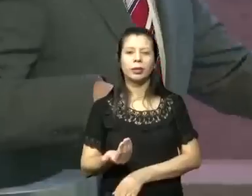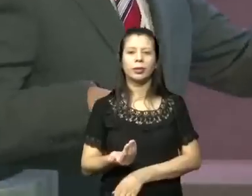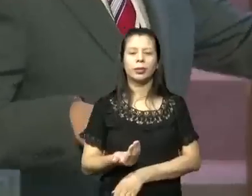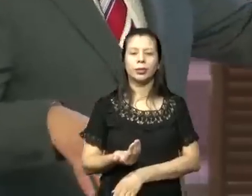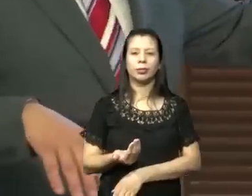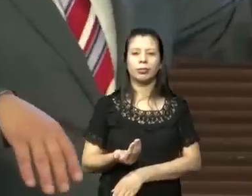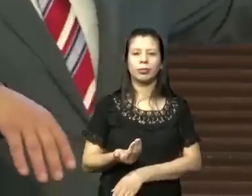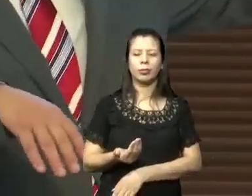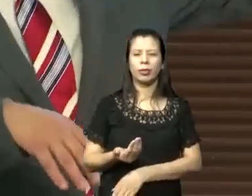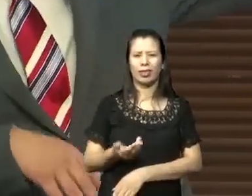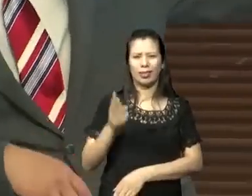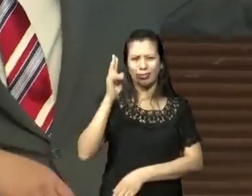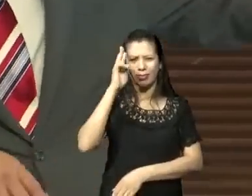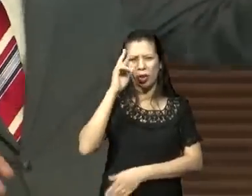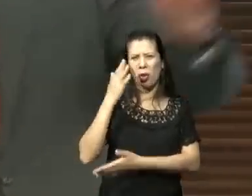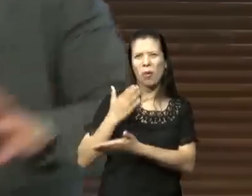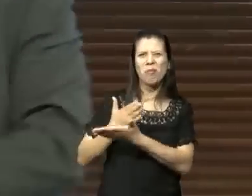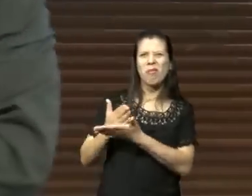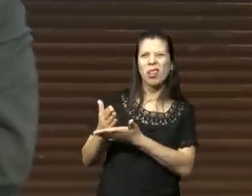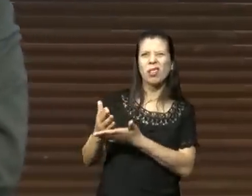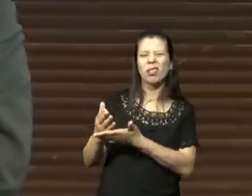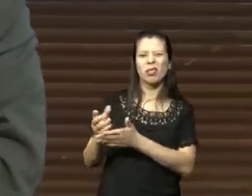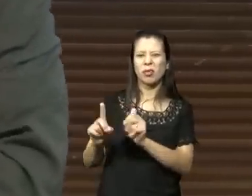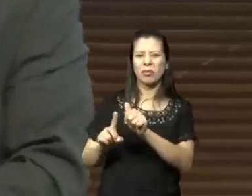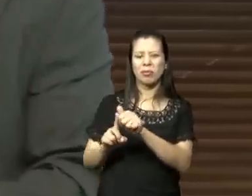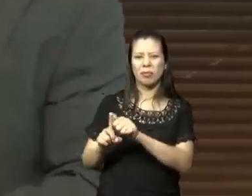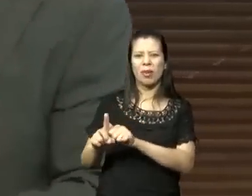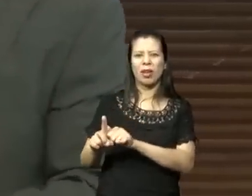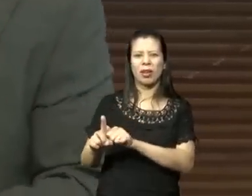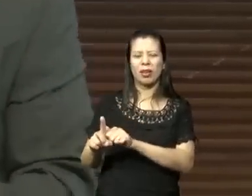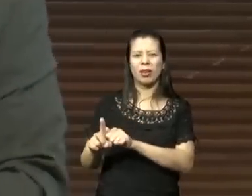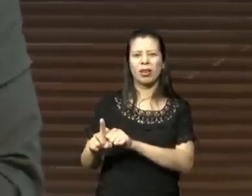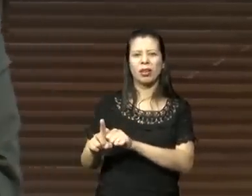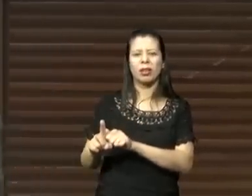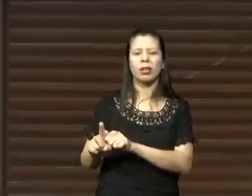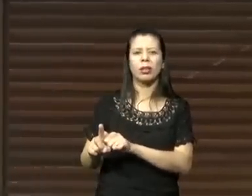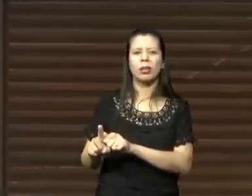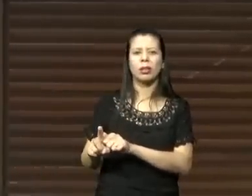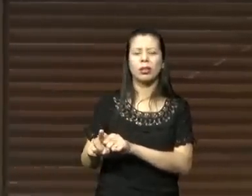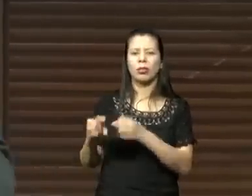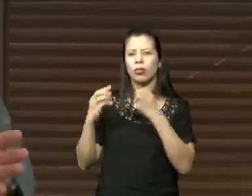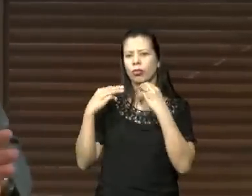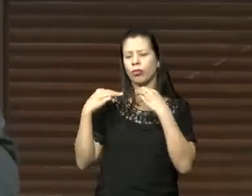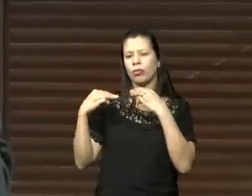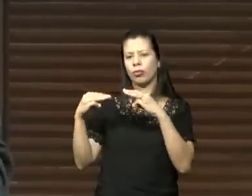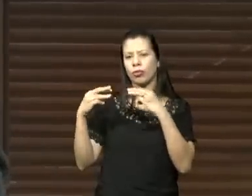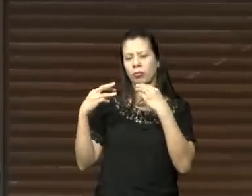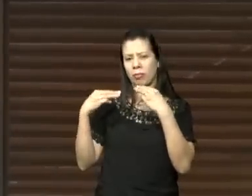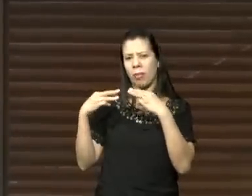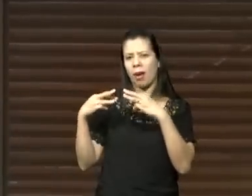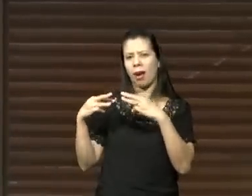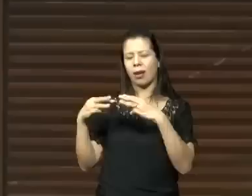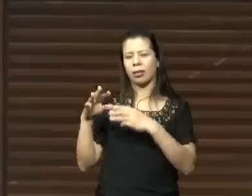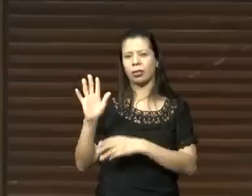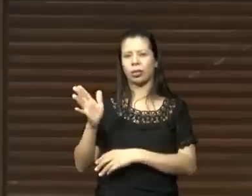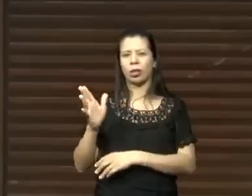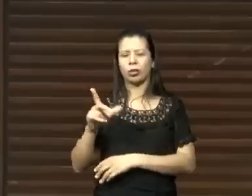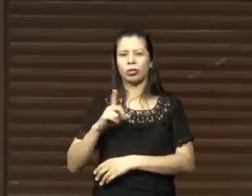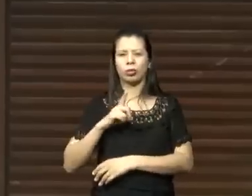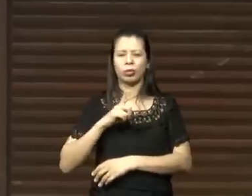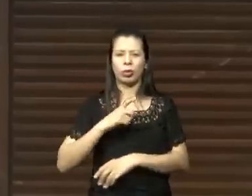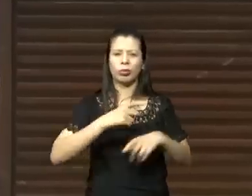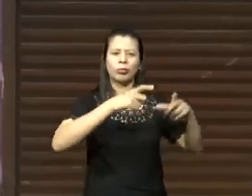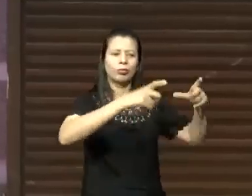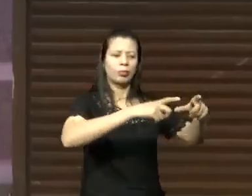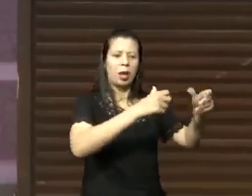eu ia recolher o que tinha sido doado lá porque a gente não podia entrar na escola na época eu tava indo em direção ecó Estacionei o carro em frente